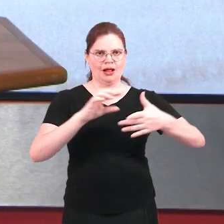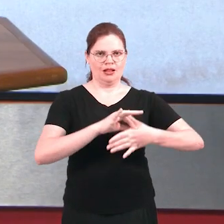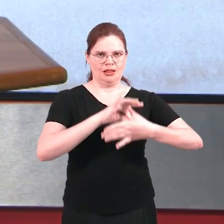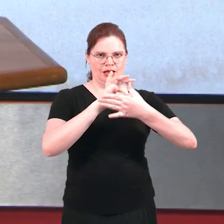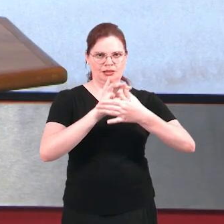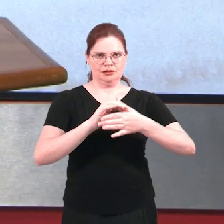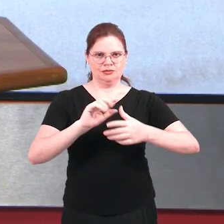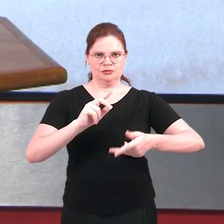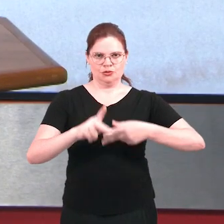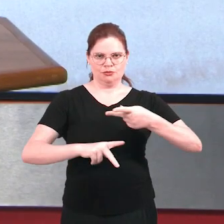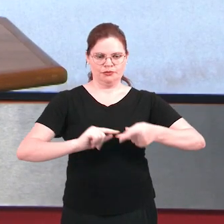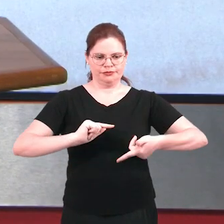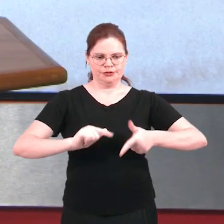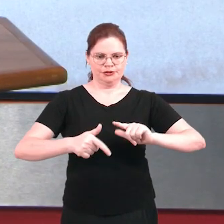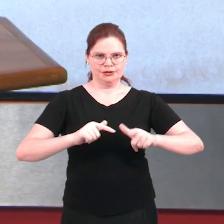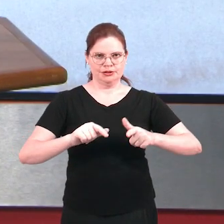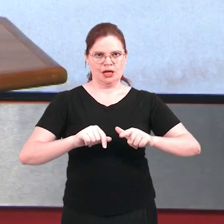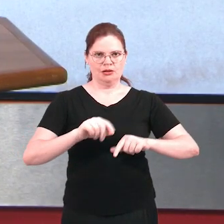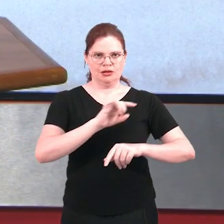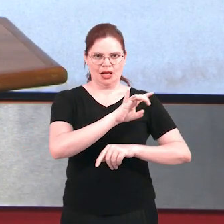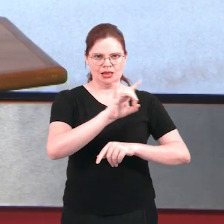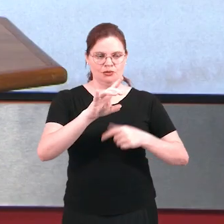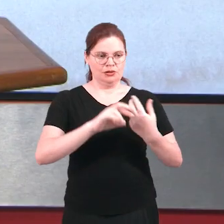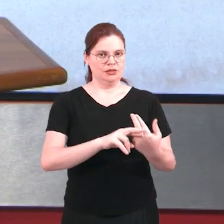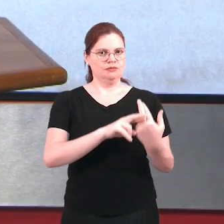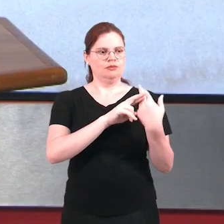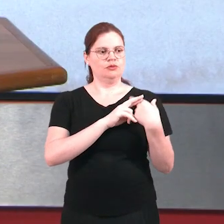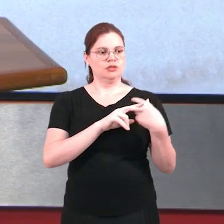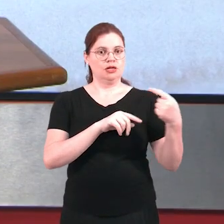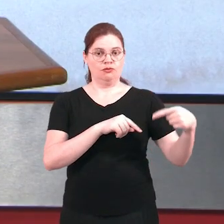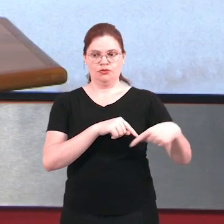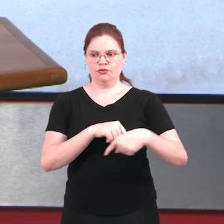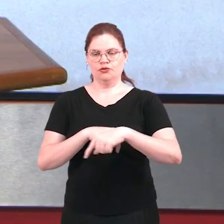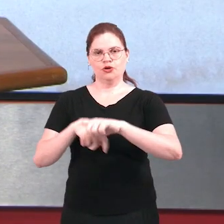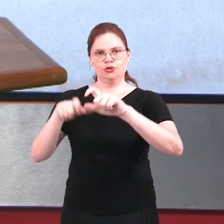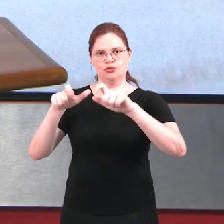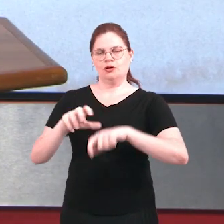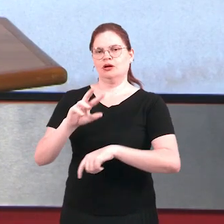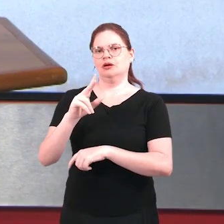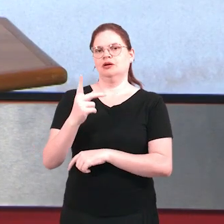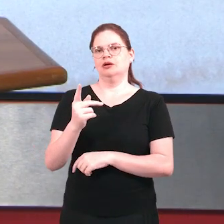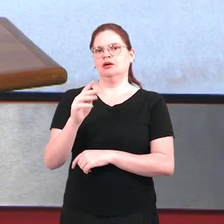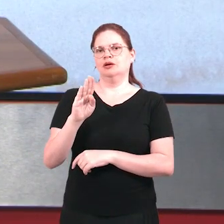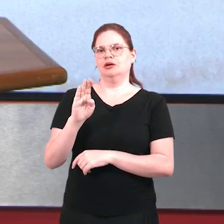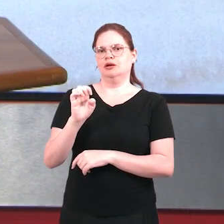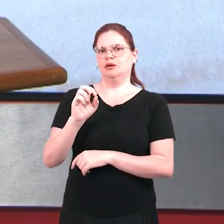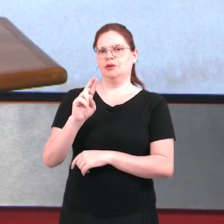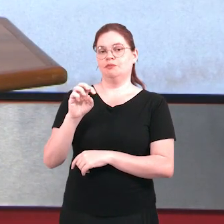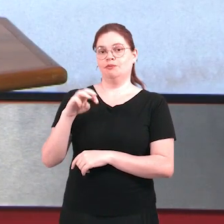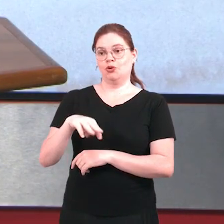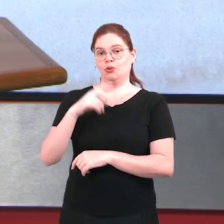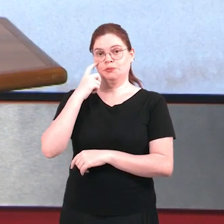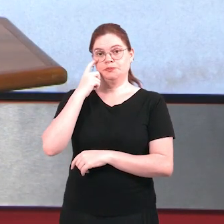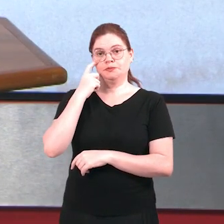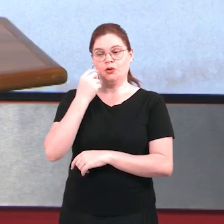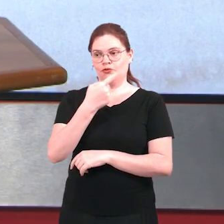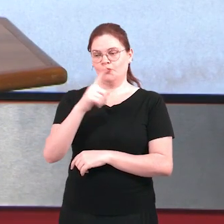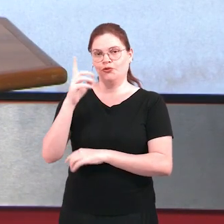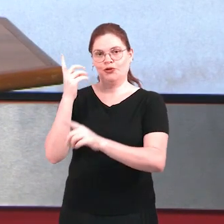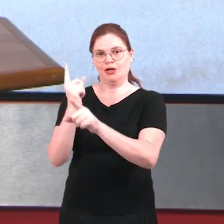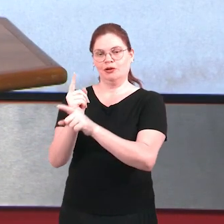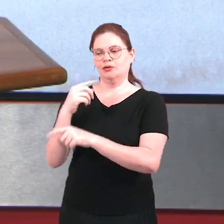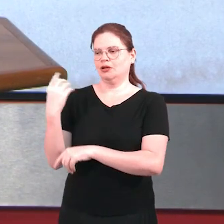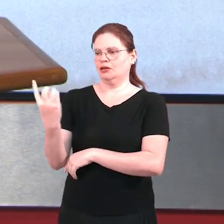Israel vieram ao rei a Hebrom, e o rei Davi fez com eles aliança